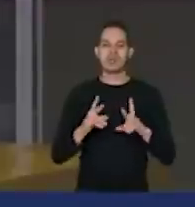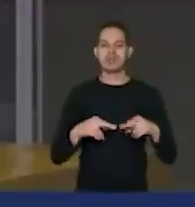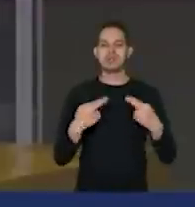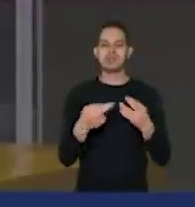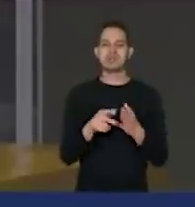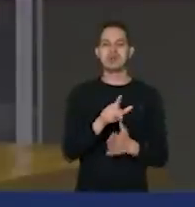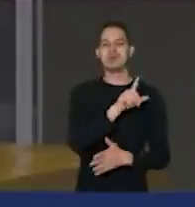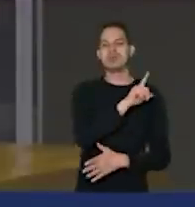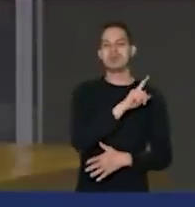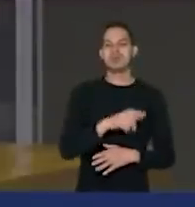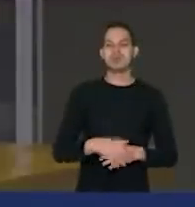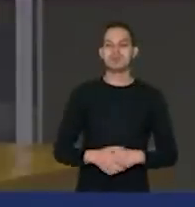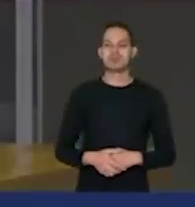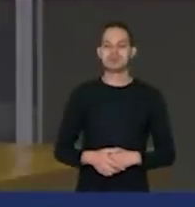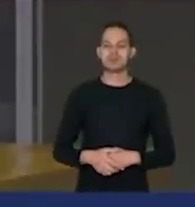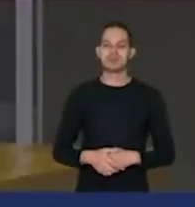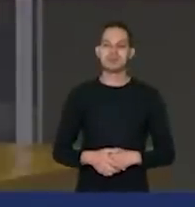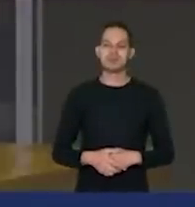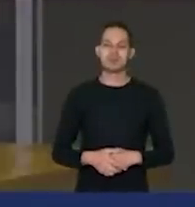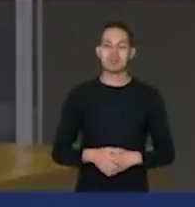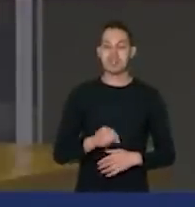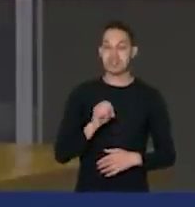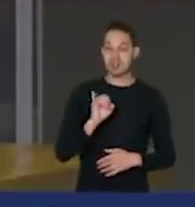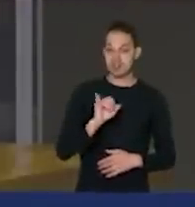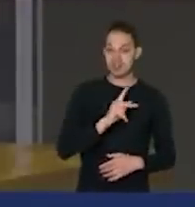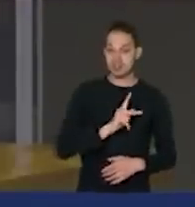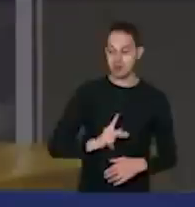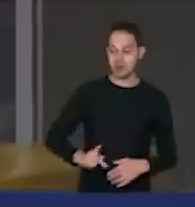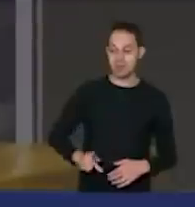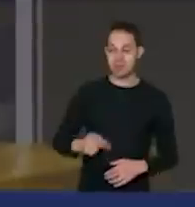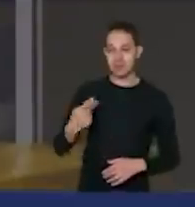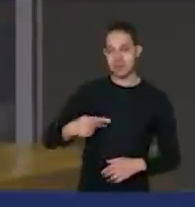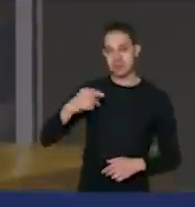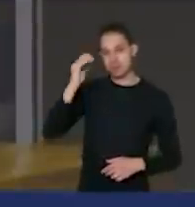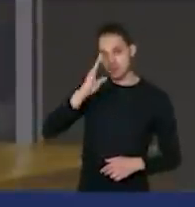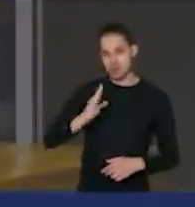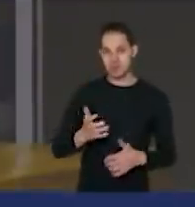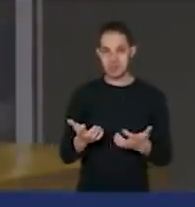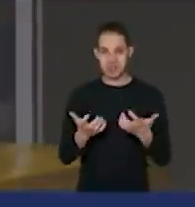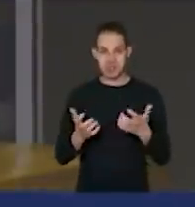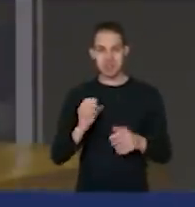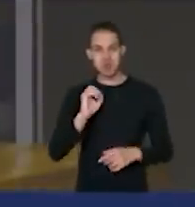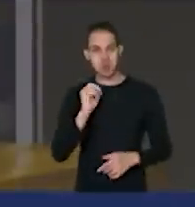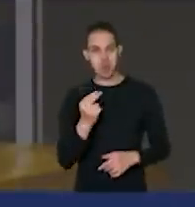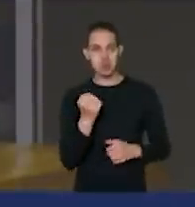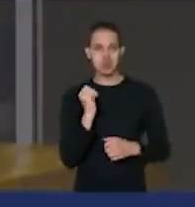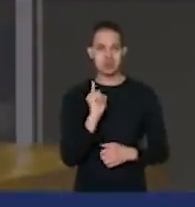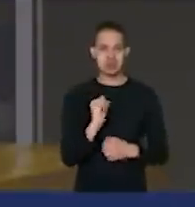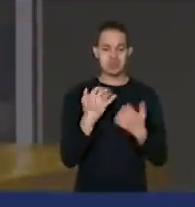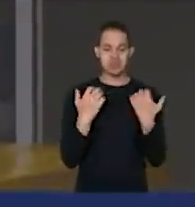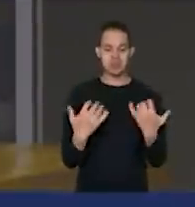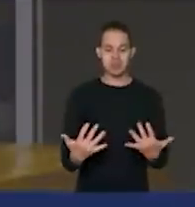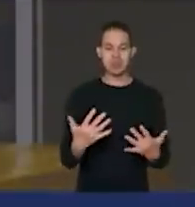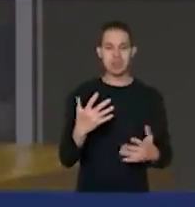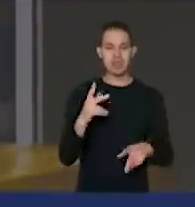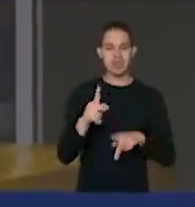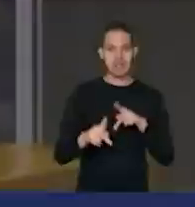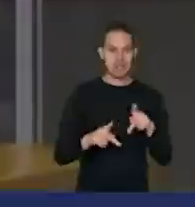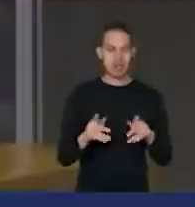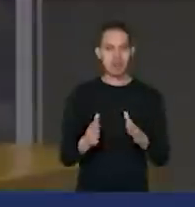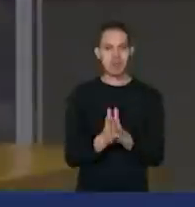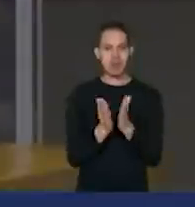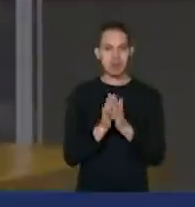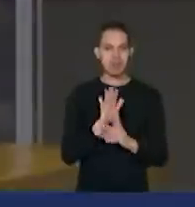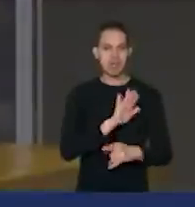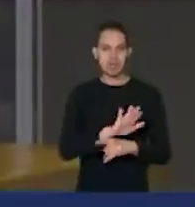de fato o presidente da República quisesse, ou este plenário quisesse ajudar a população mais pobre,